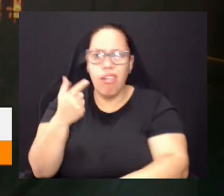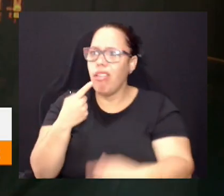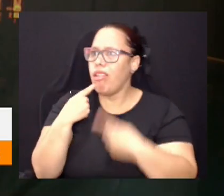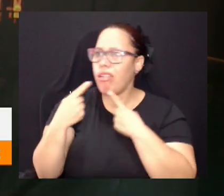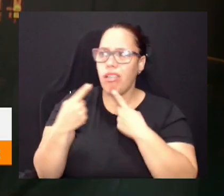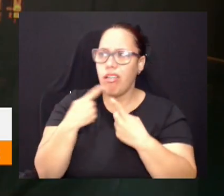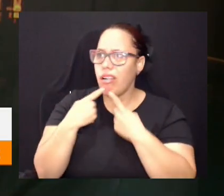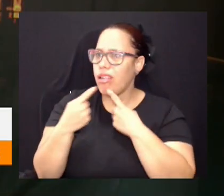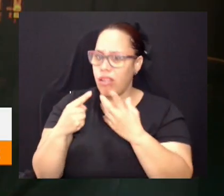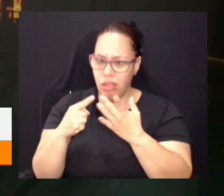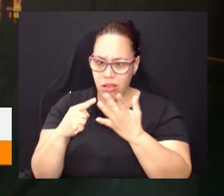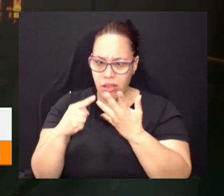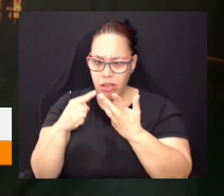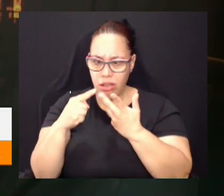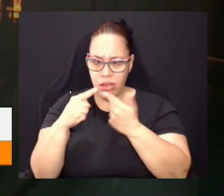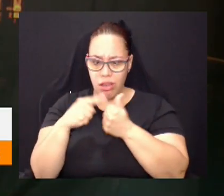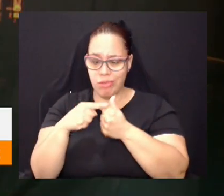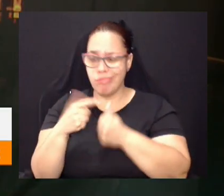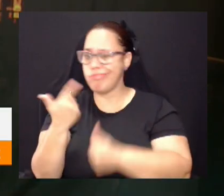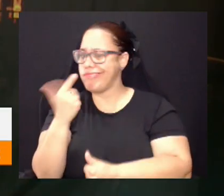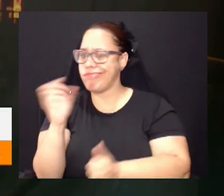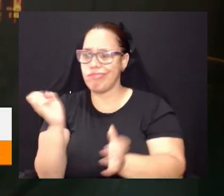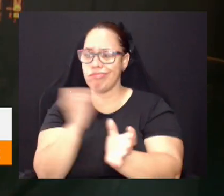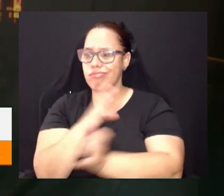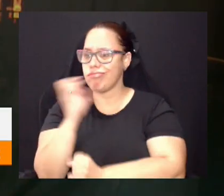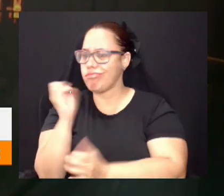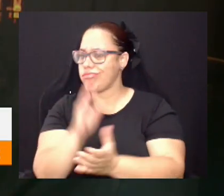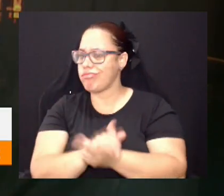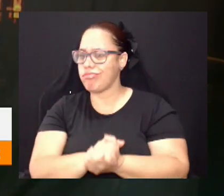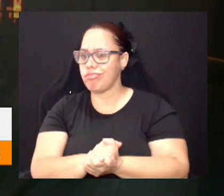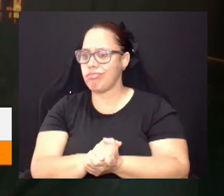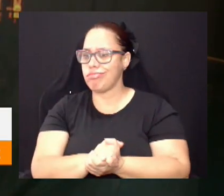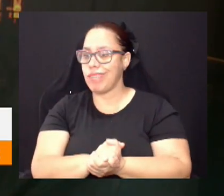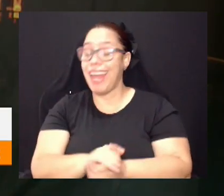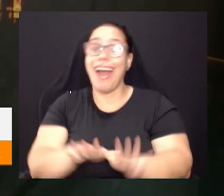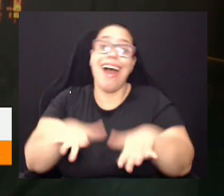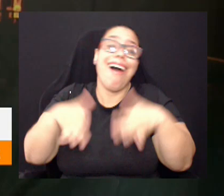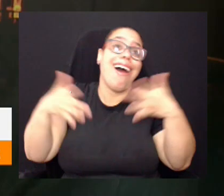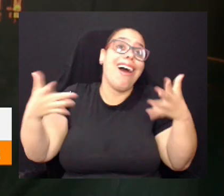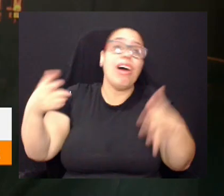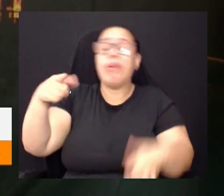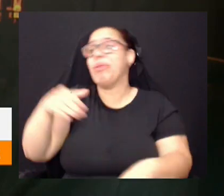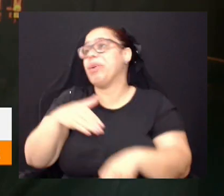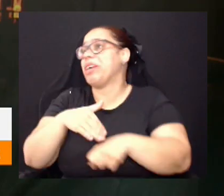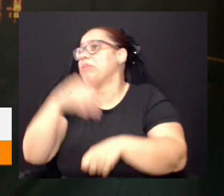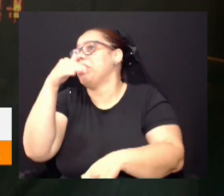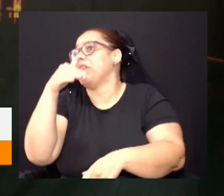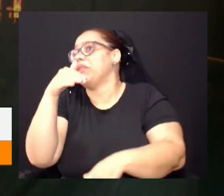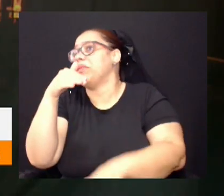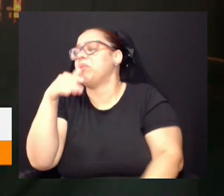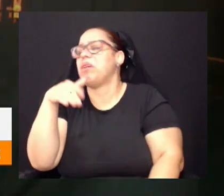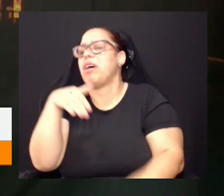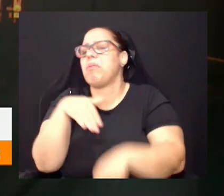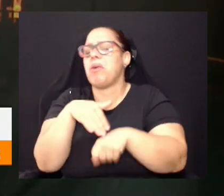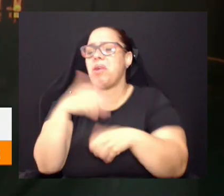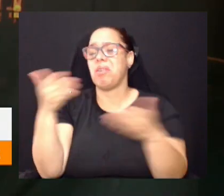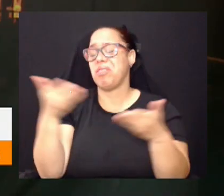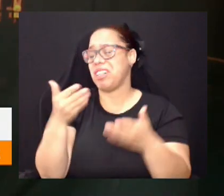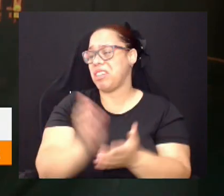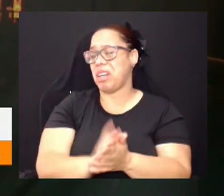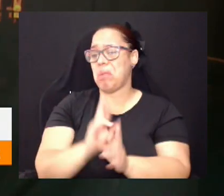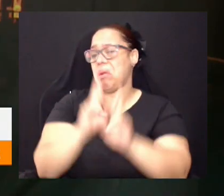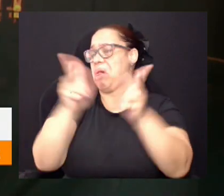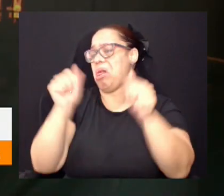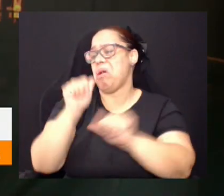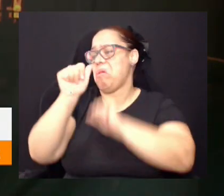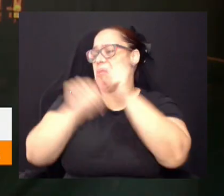né, não tem a atualização, aquela coisa de, você não é mais o que você era, mas o que você é agora, né? Vamos Uhum. ajuntar tudo isso